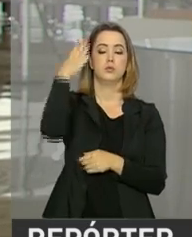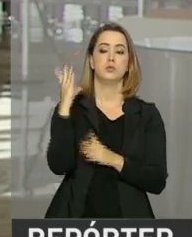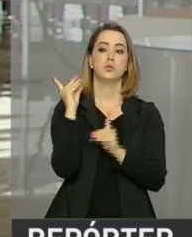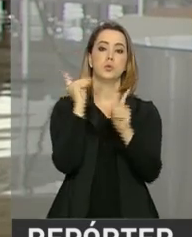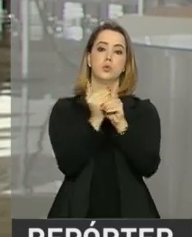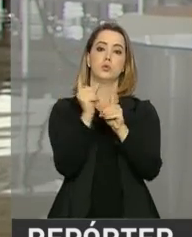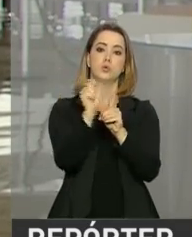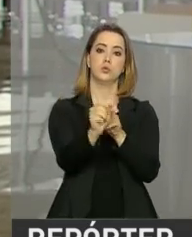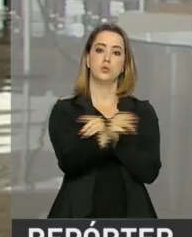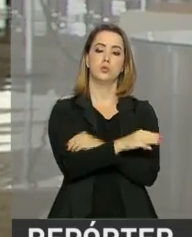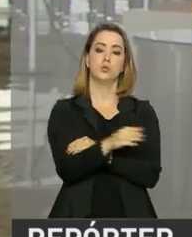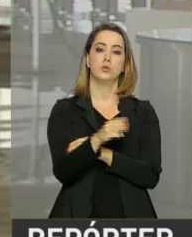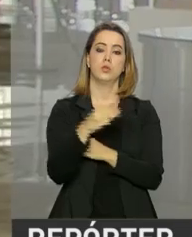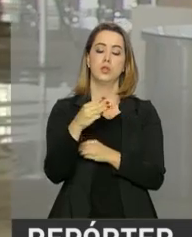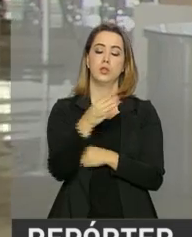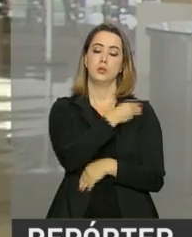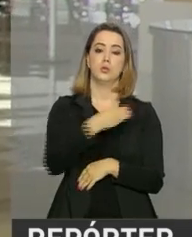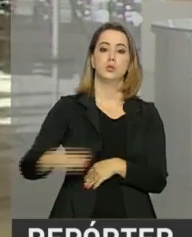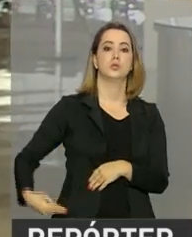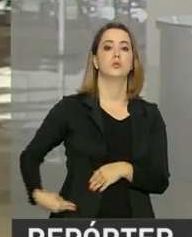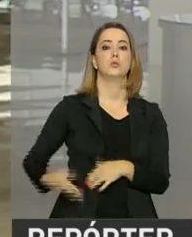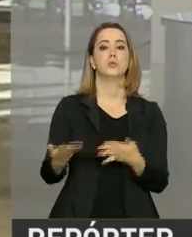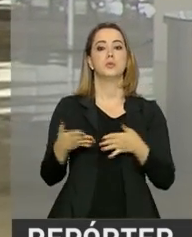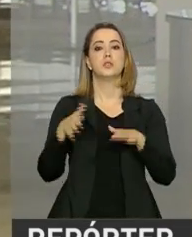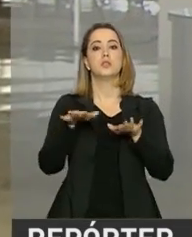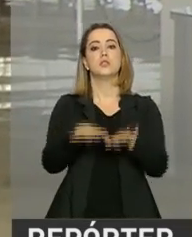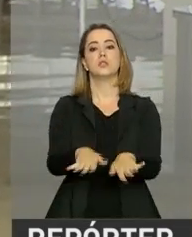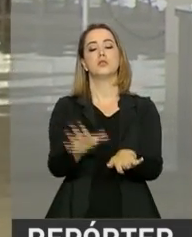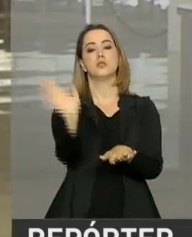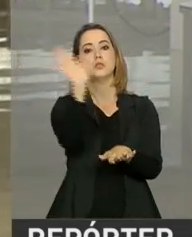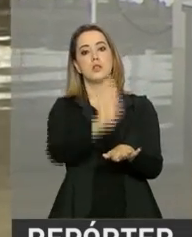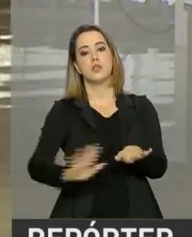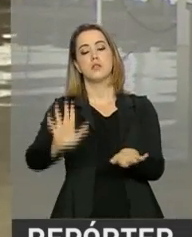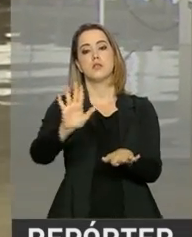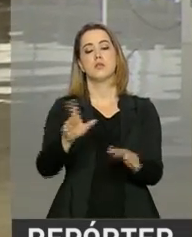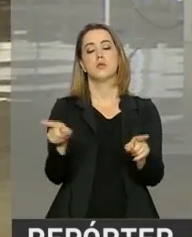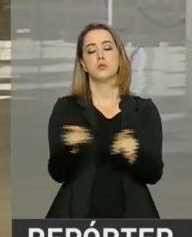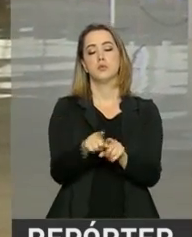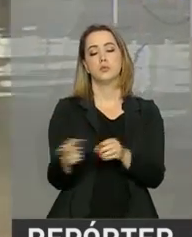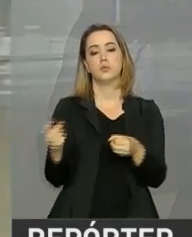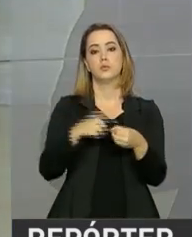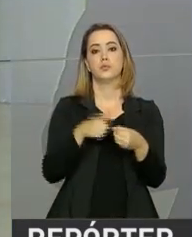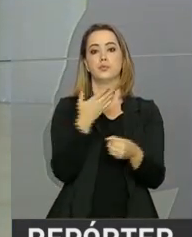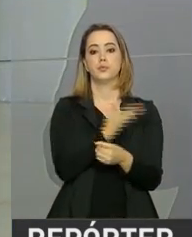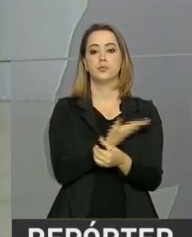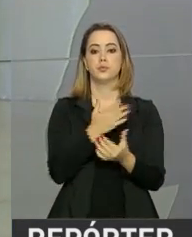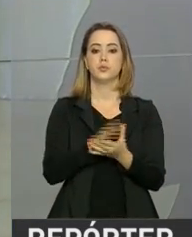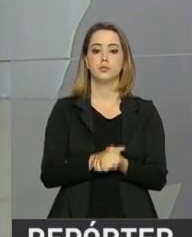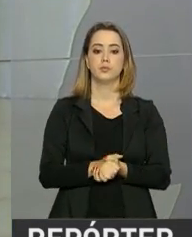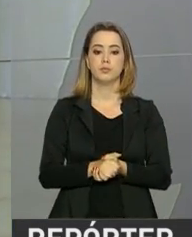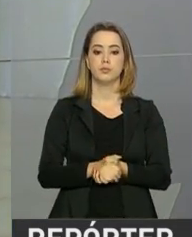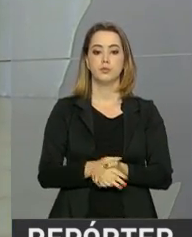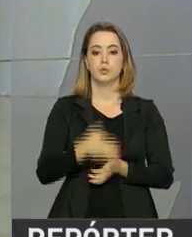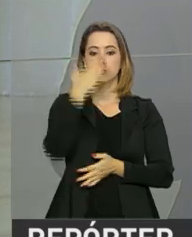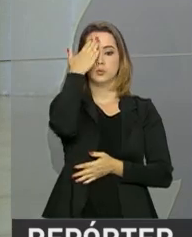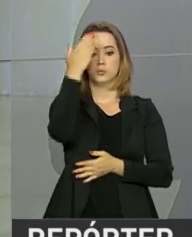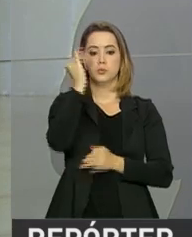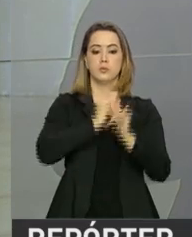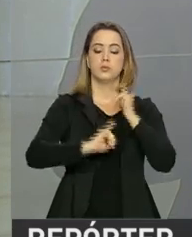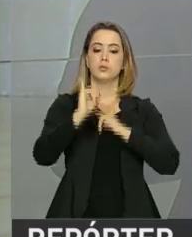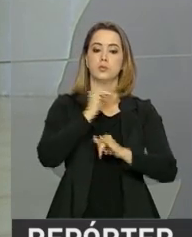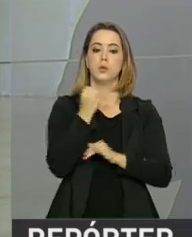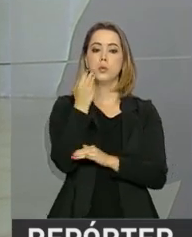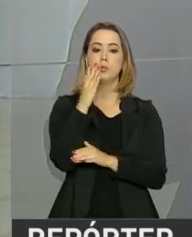recebe o ministro da integração nacional Élder Barbalho eu volto com você Zé luí Obrigado Pereira pelas